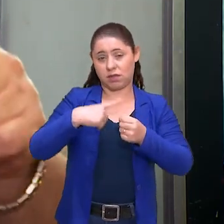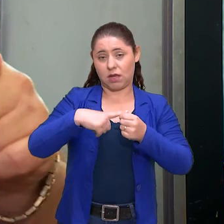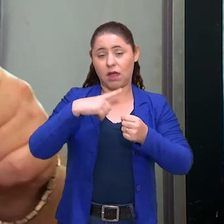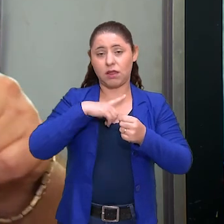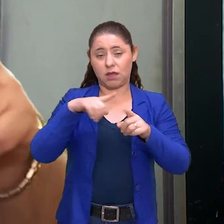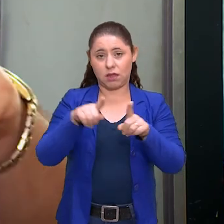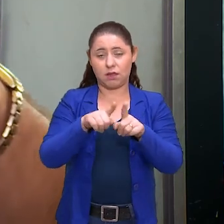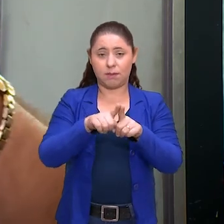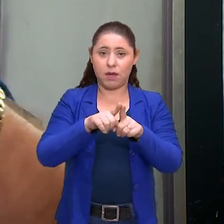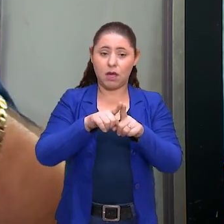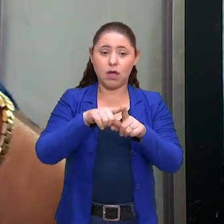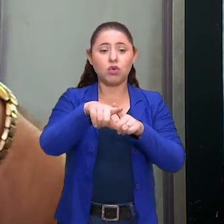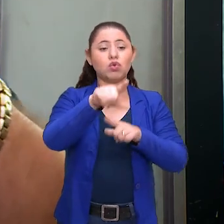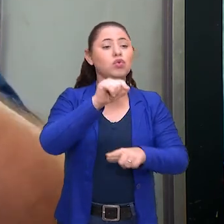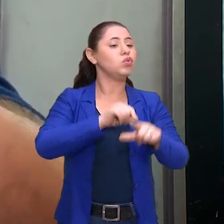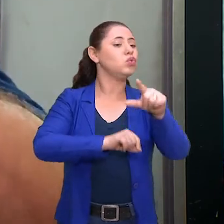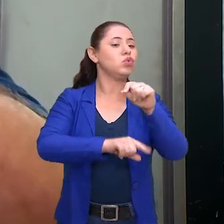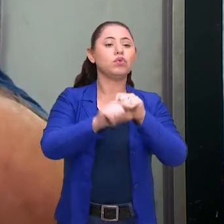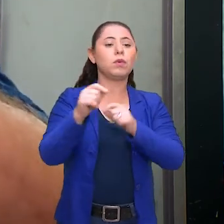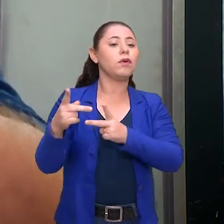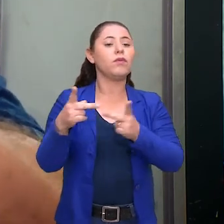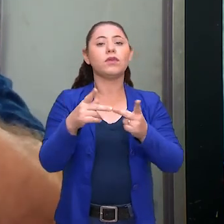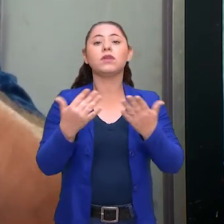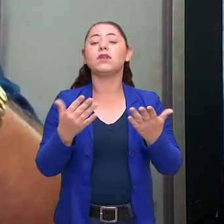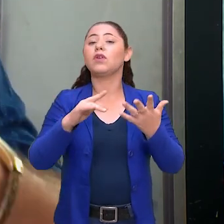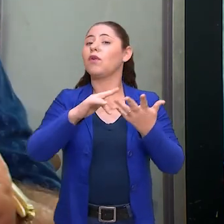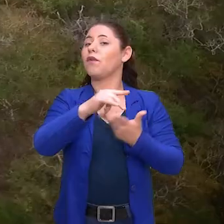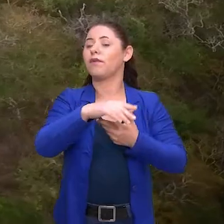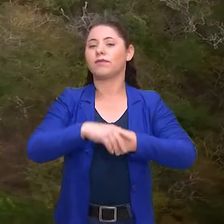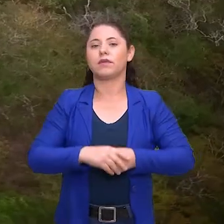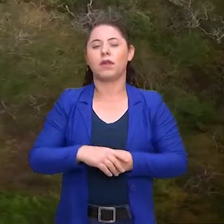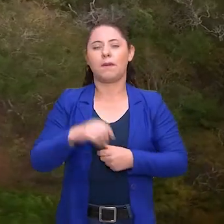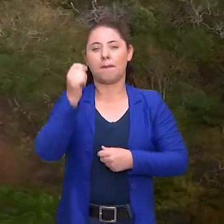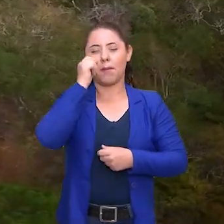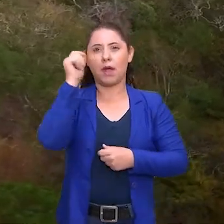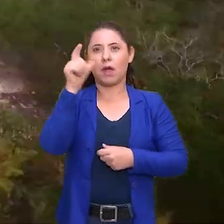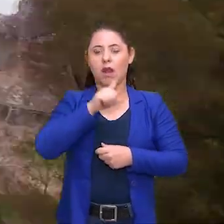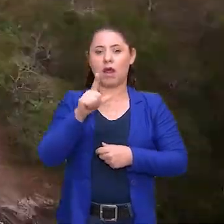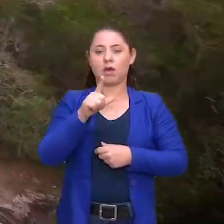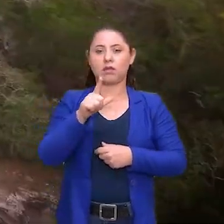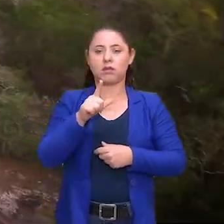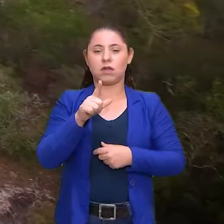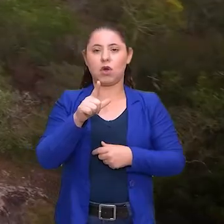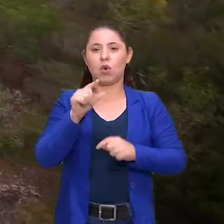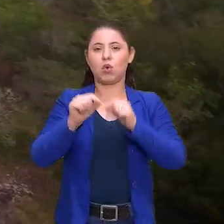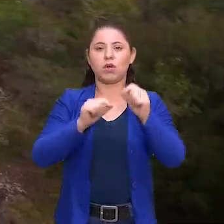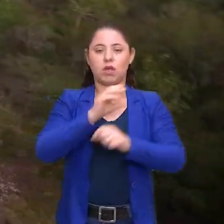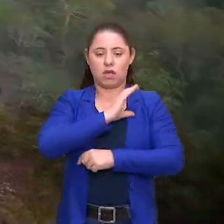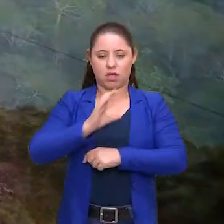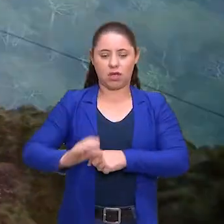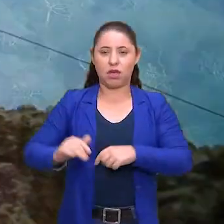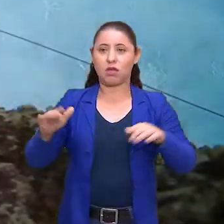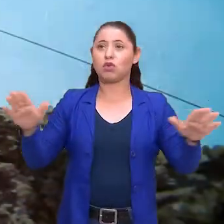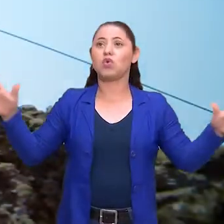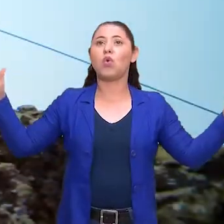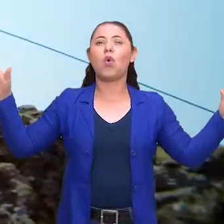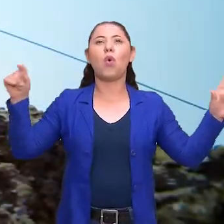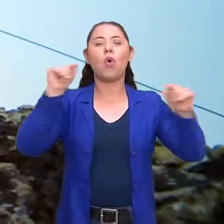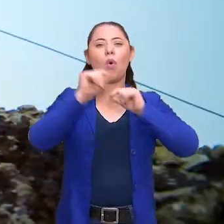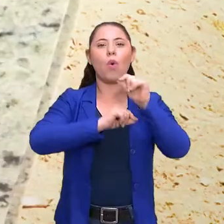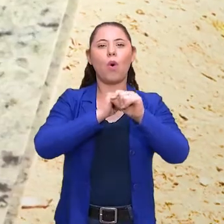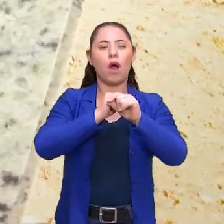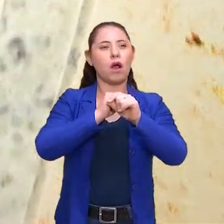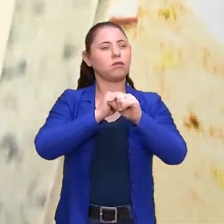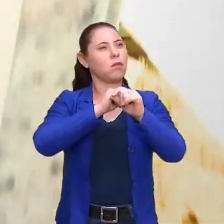a Coxim e terem várias opções de visitas. Imagina a vista do Cristo, ou um passeio no pé de